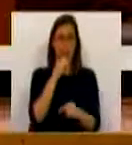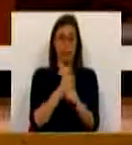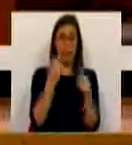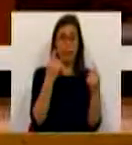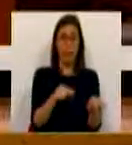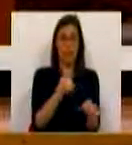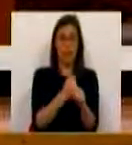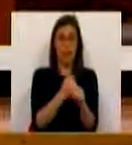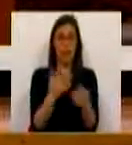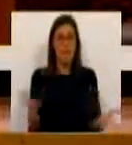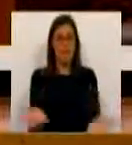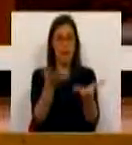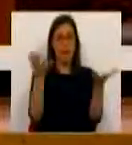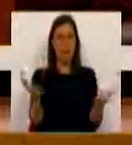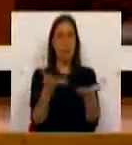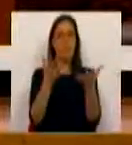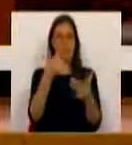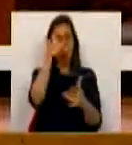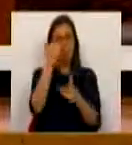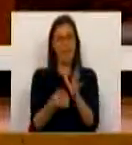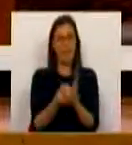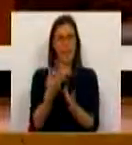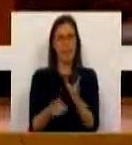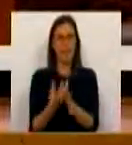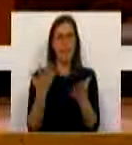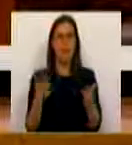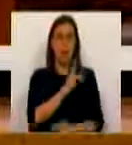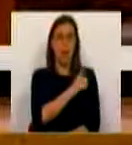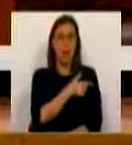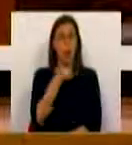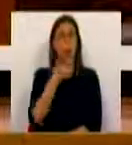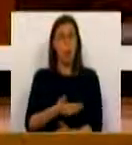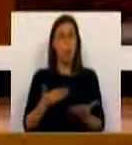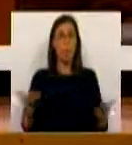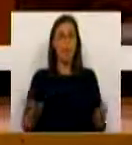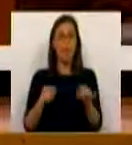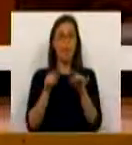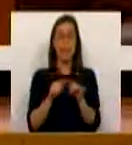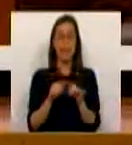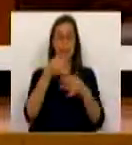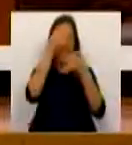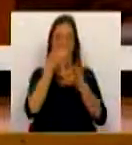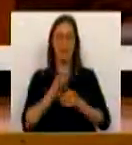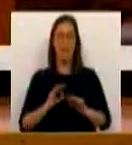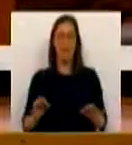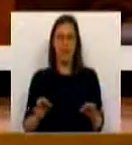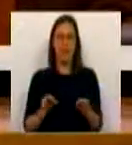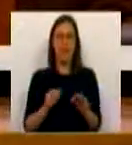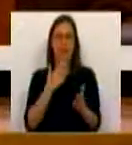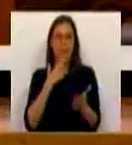trabalha, estimulando a sua criatividade e competência, fatores de dignidade,